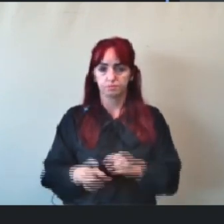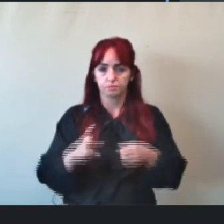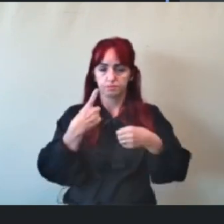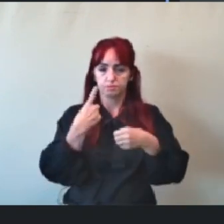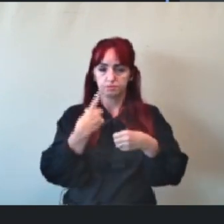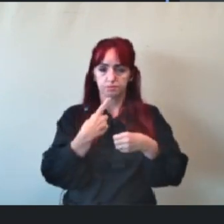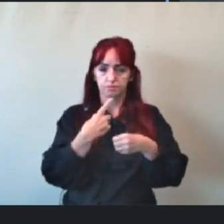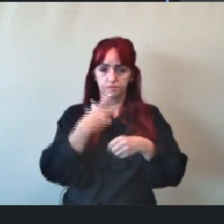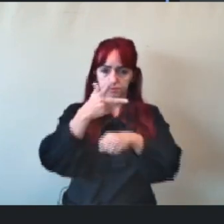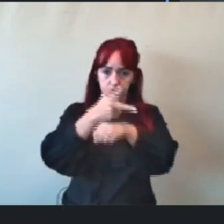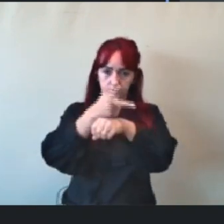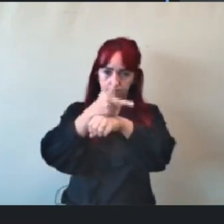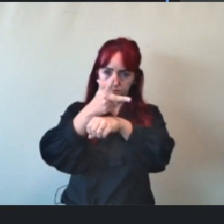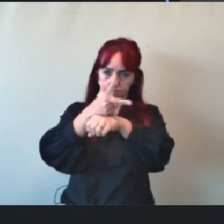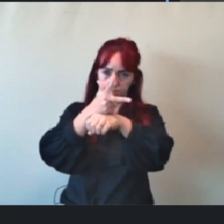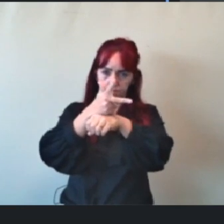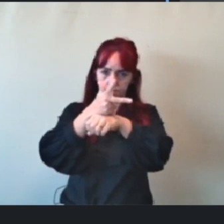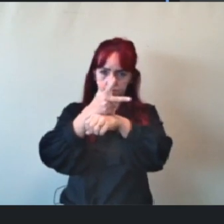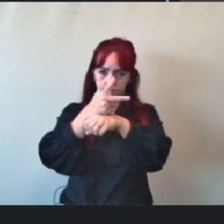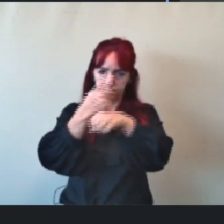questão de agilidade da internet?